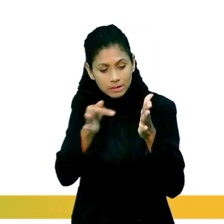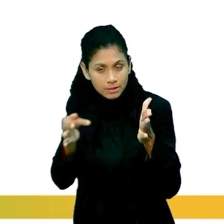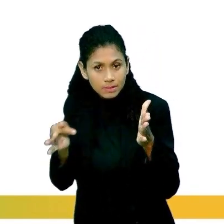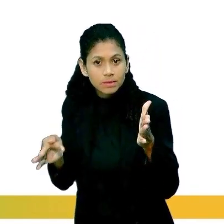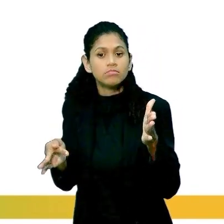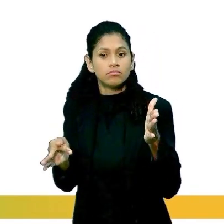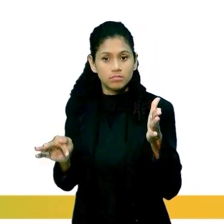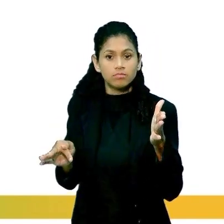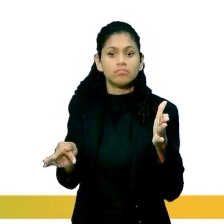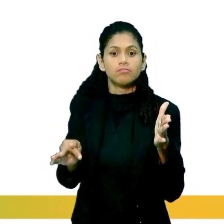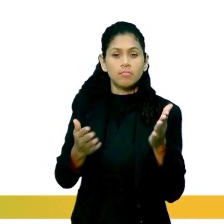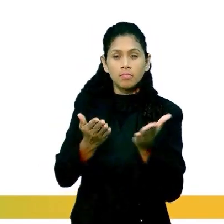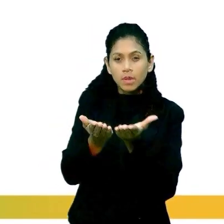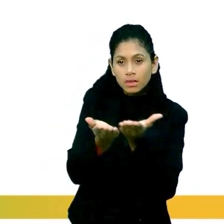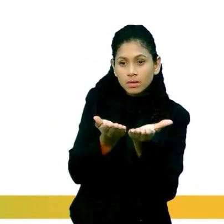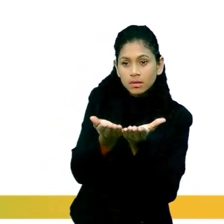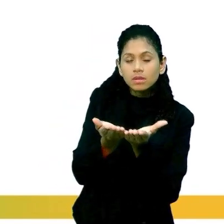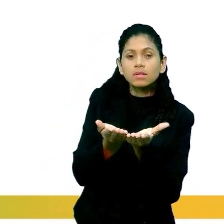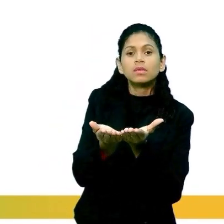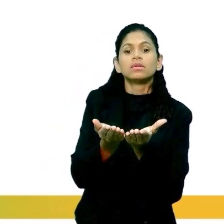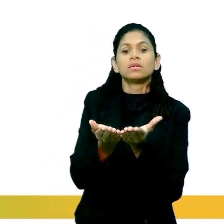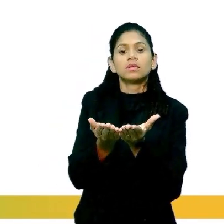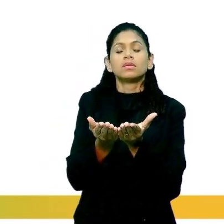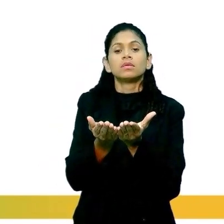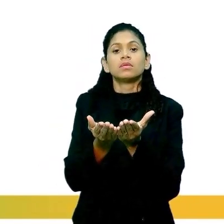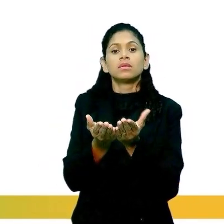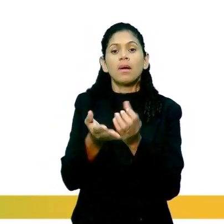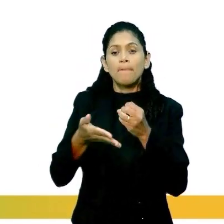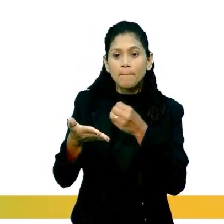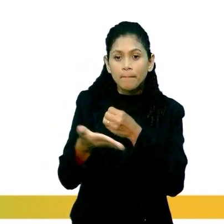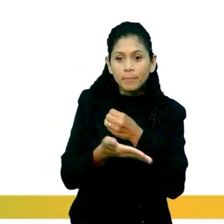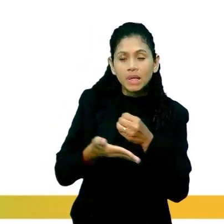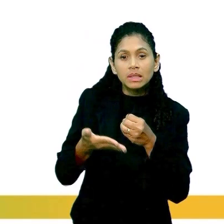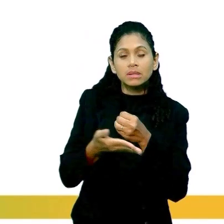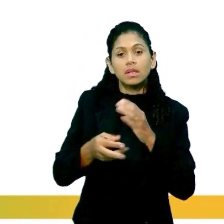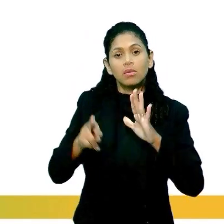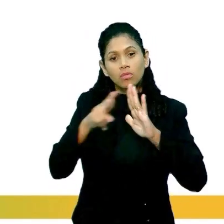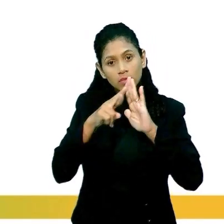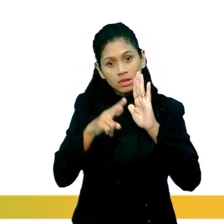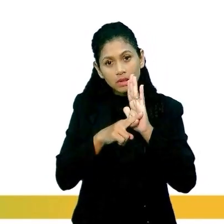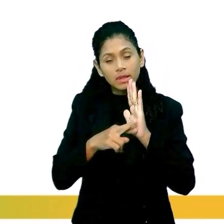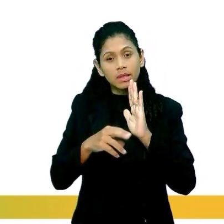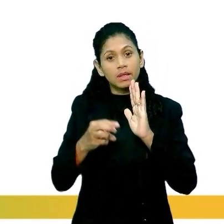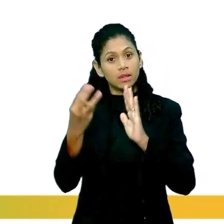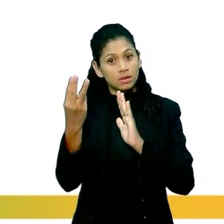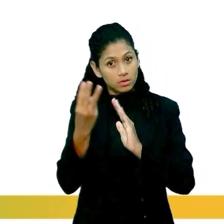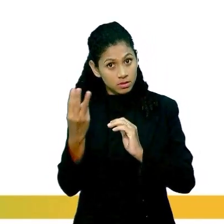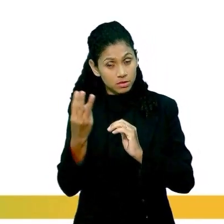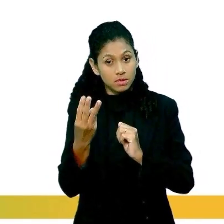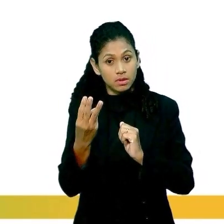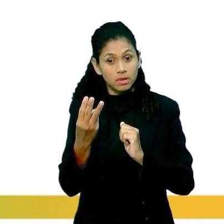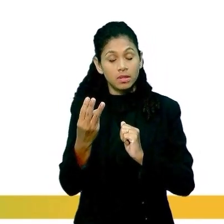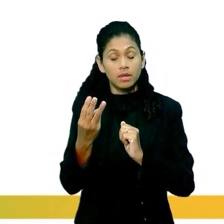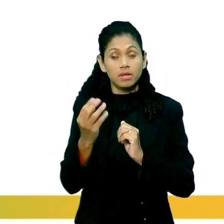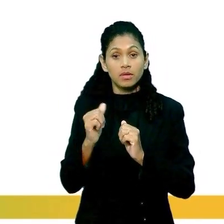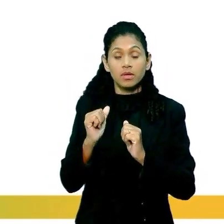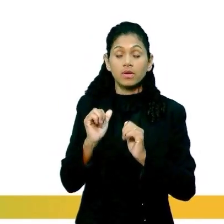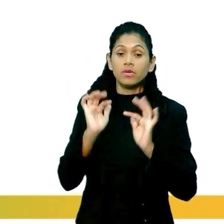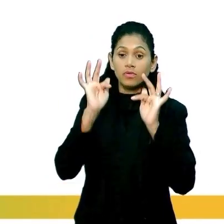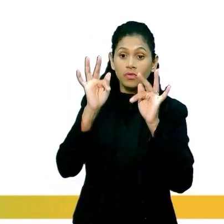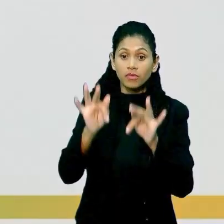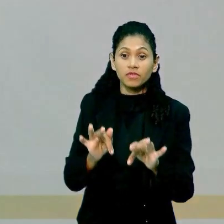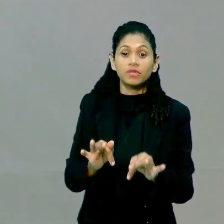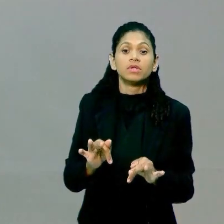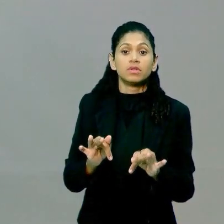essa equação, obviamente, estabelecer uma regra de 3 e, por fim, fazer as transformações de unidades de medida se